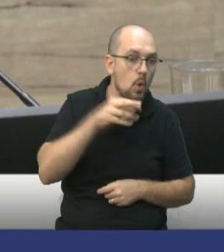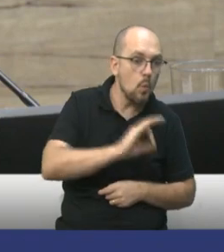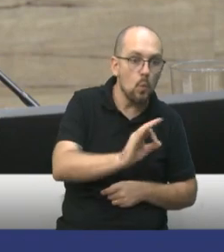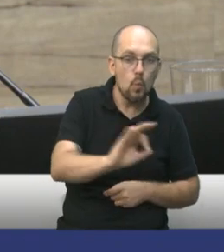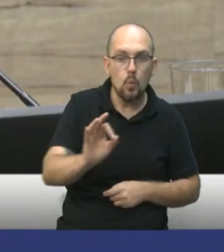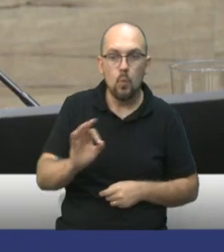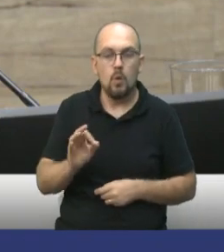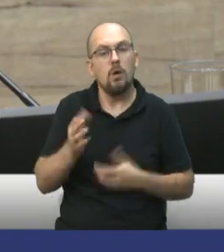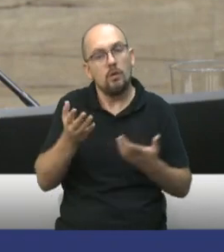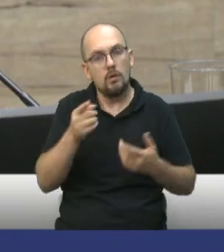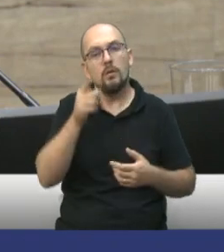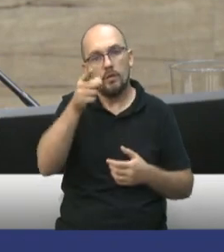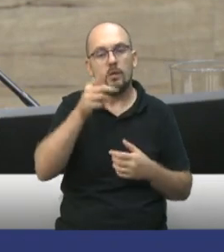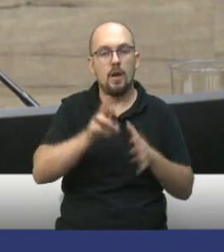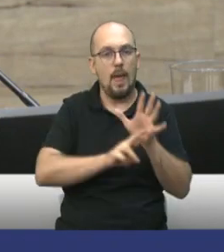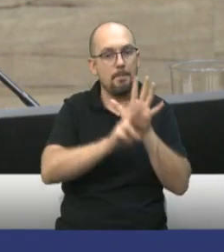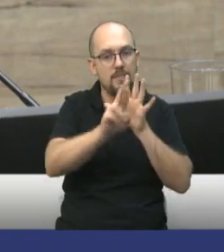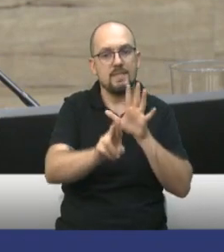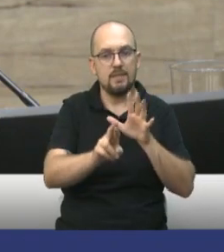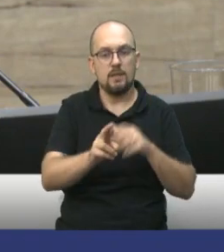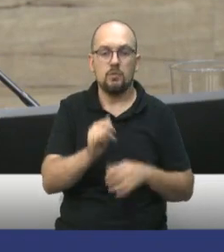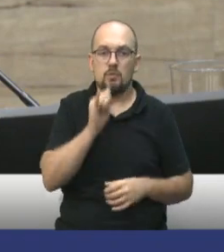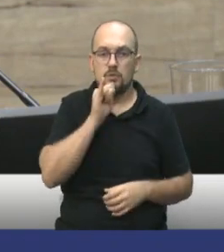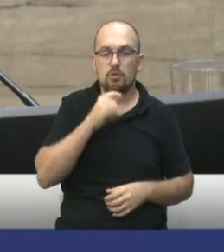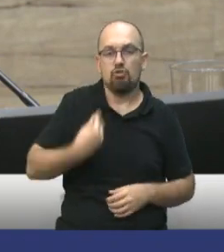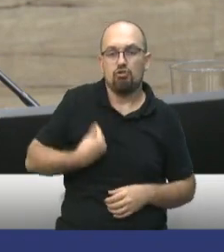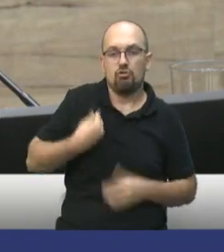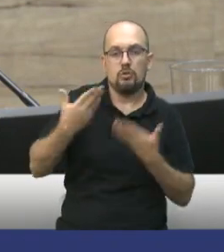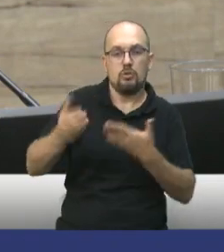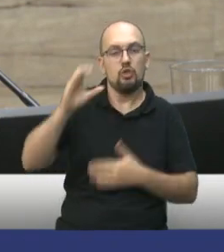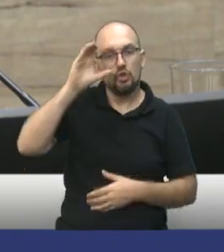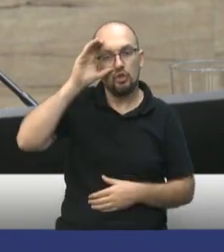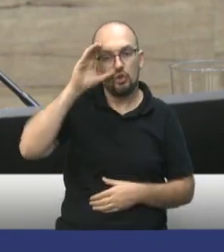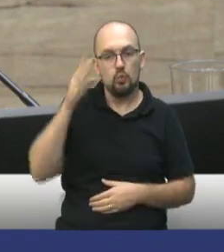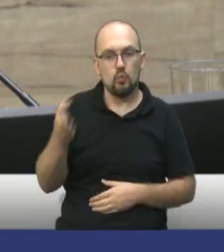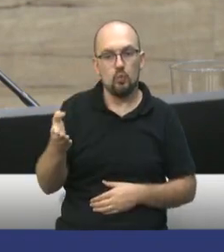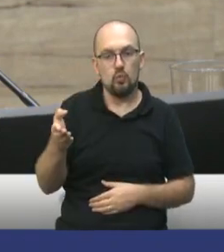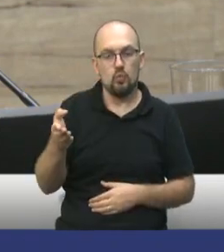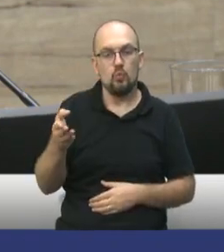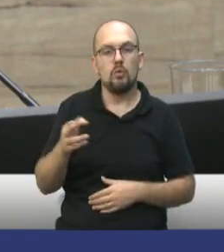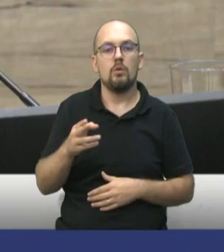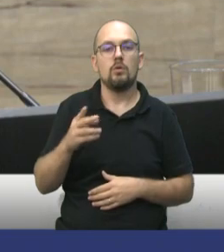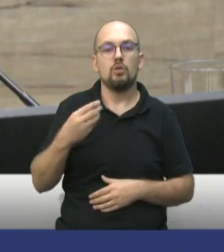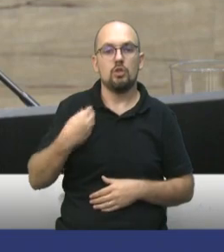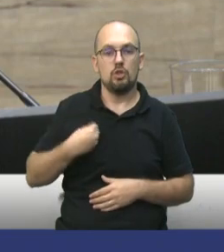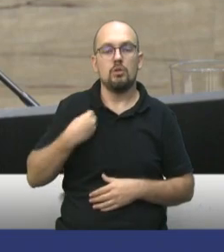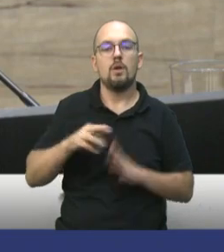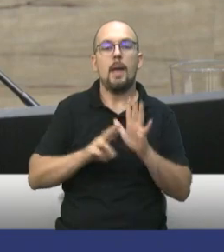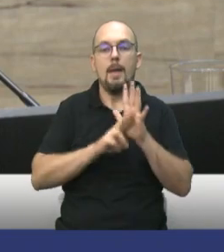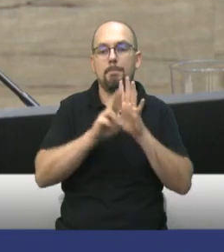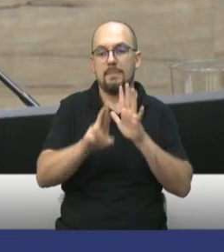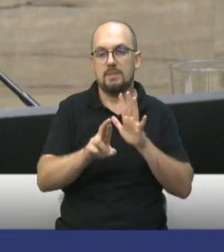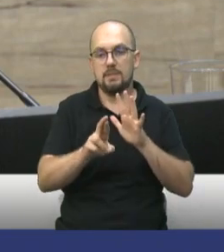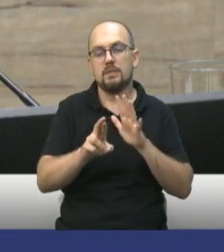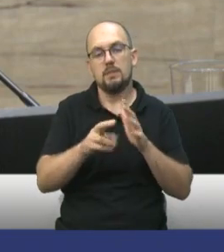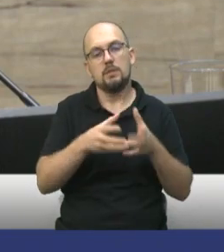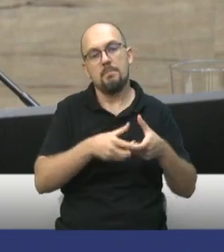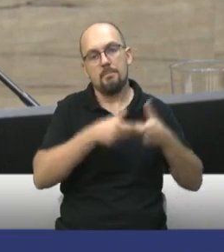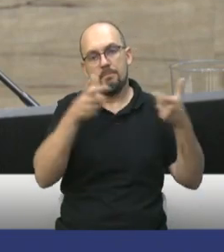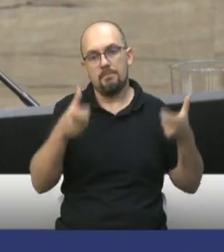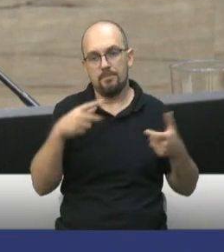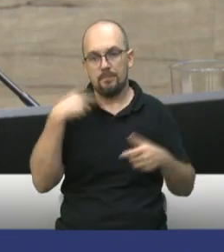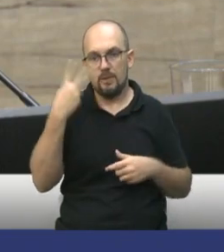os representem, realmente. Ó, nós temos aqui o vereador Chico Quevedo, está representando aí a grande maioria dos vereadores também,